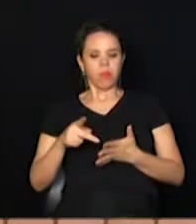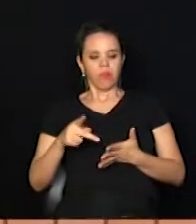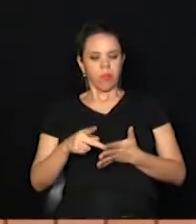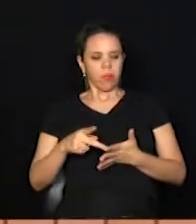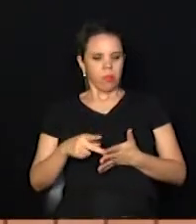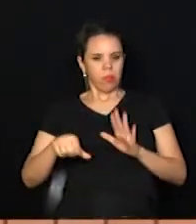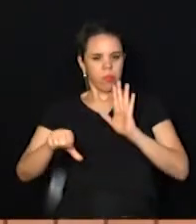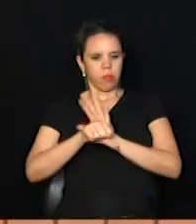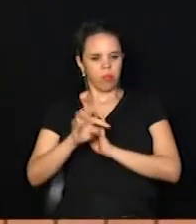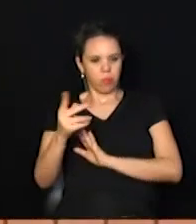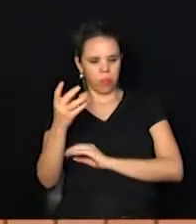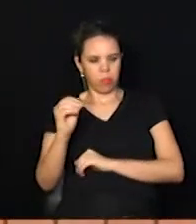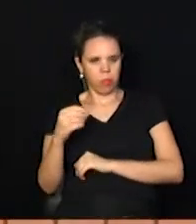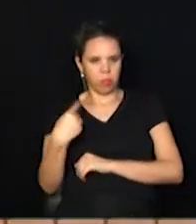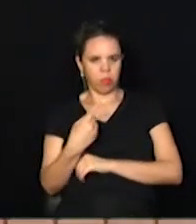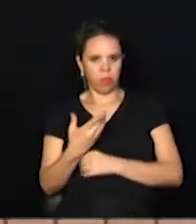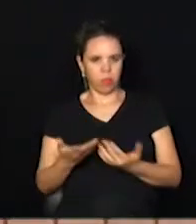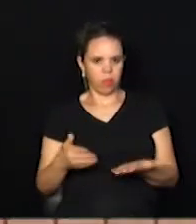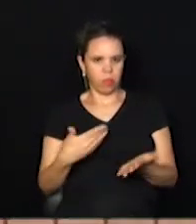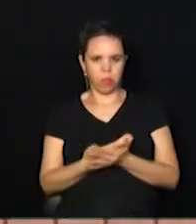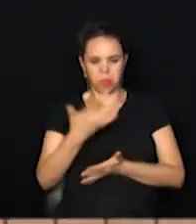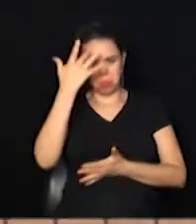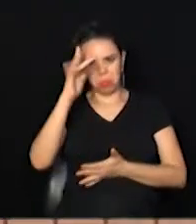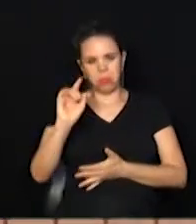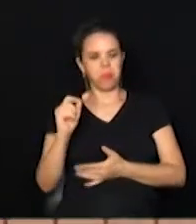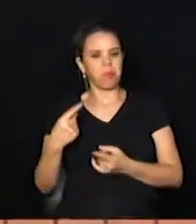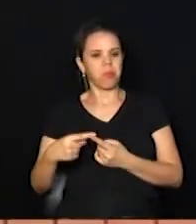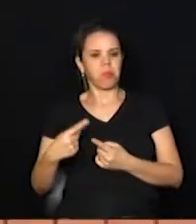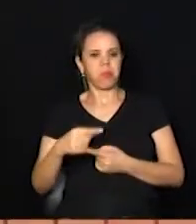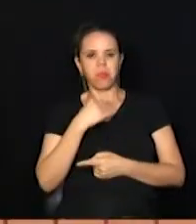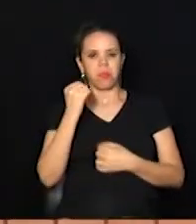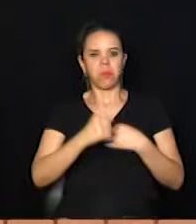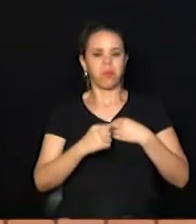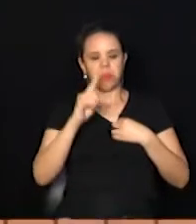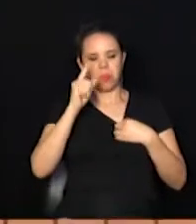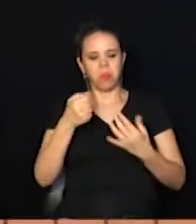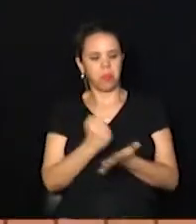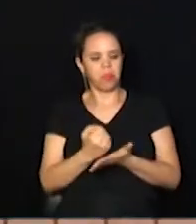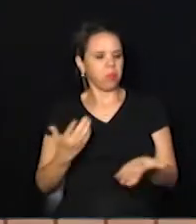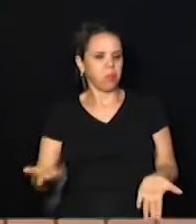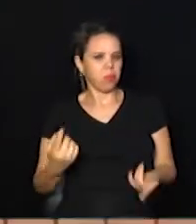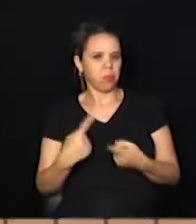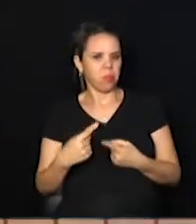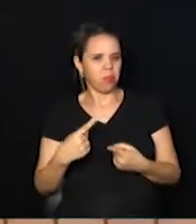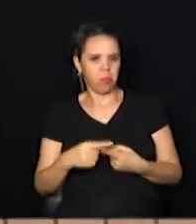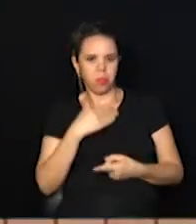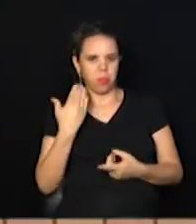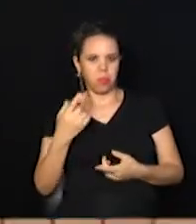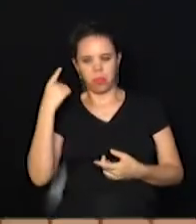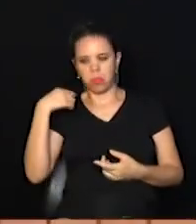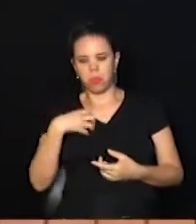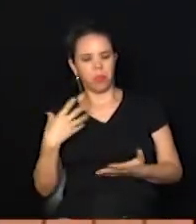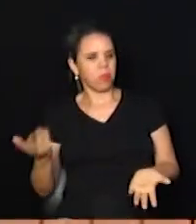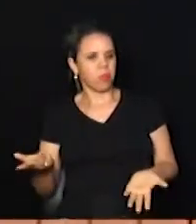do crime do Toninho, né, a gente até hoje não sabe por que ele foi assassinado, quem mandou matar, por que ele foi morto daquela maneira,